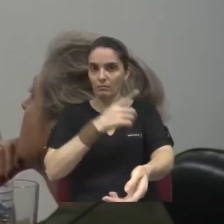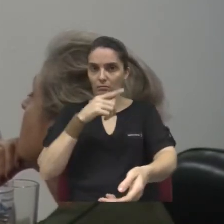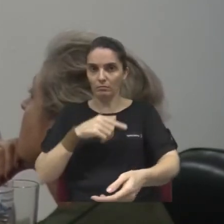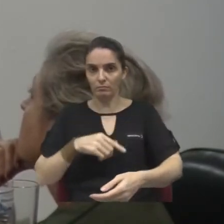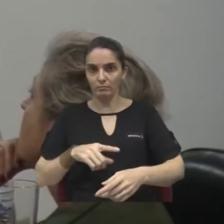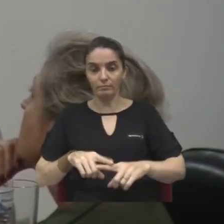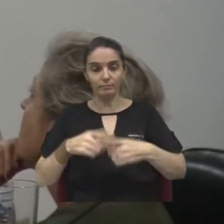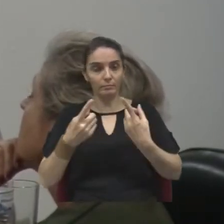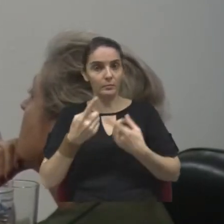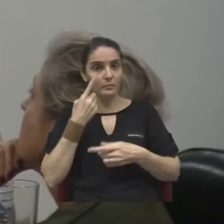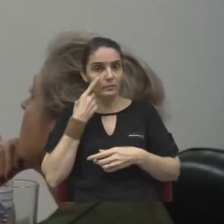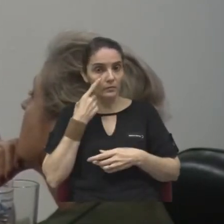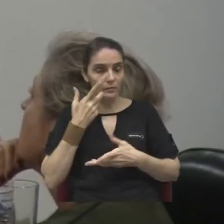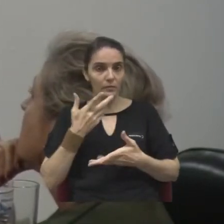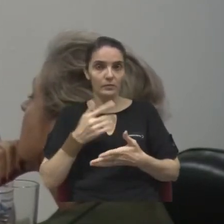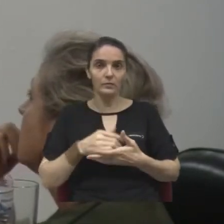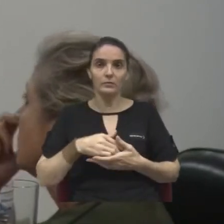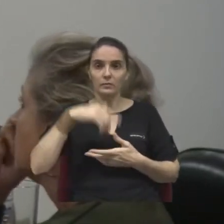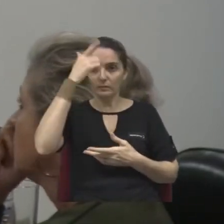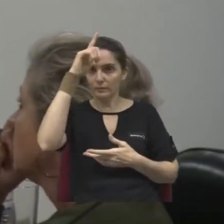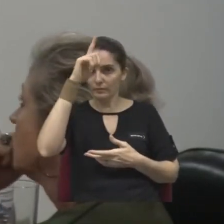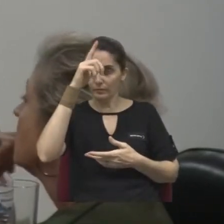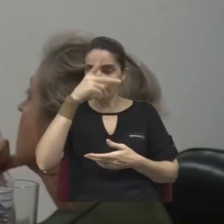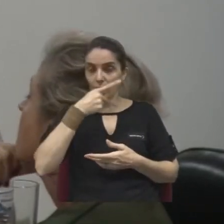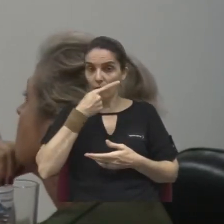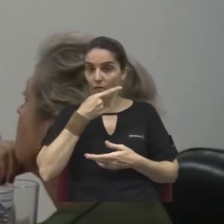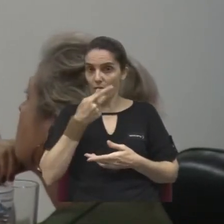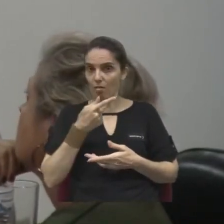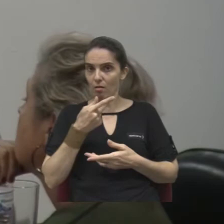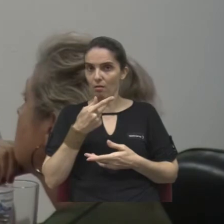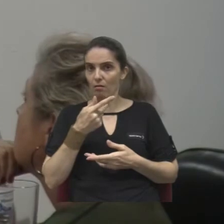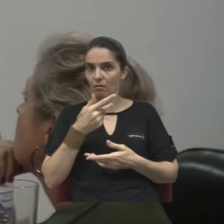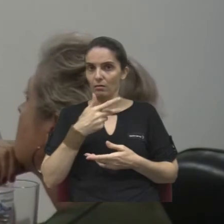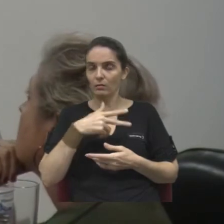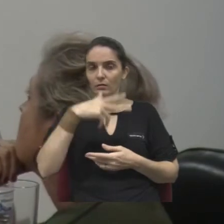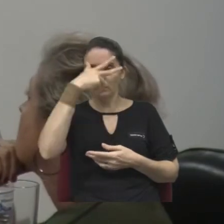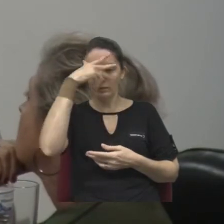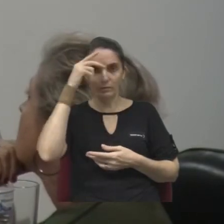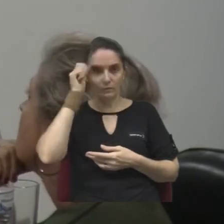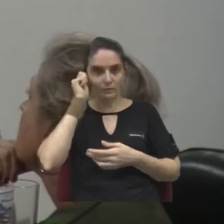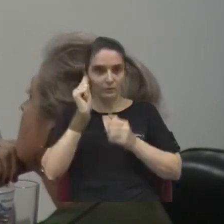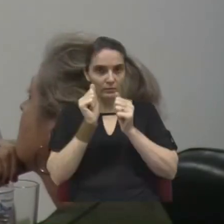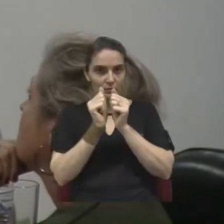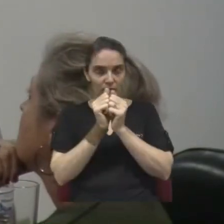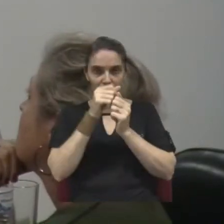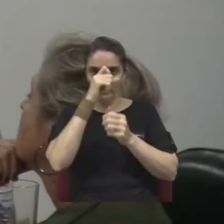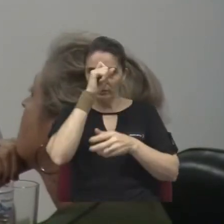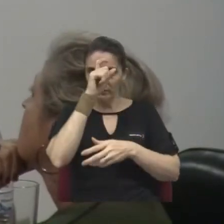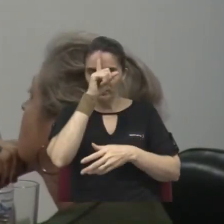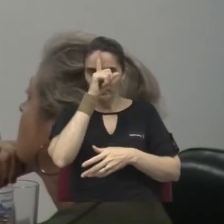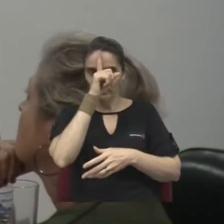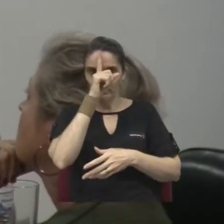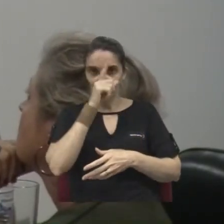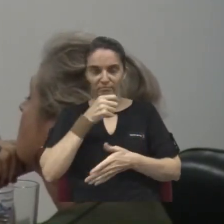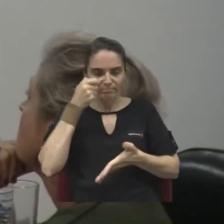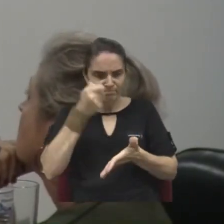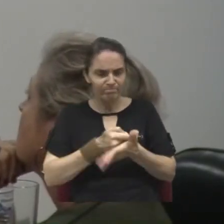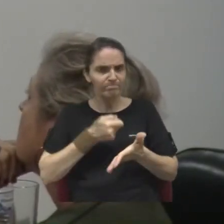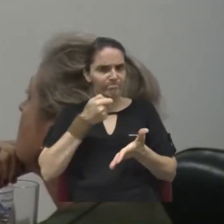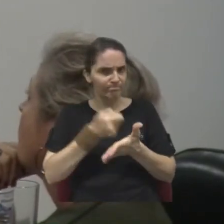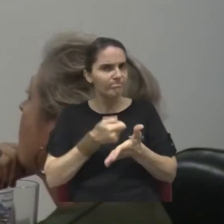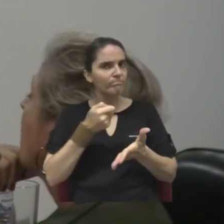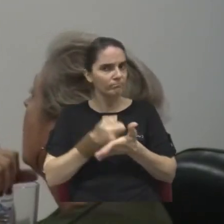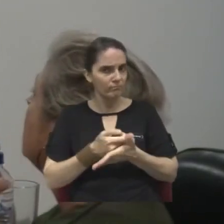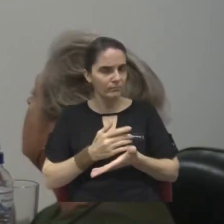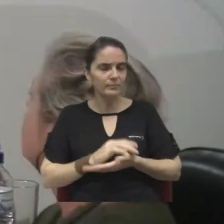vi o quão o poder público junto aos hospitais está pegando pesado em relação a isso. Passei o meu final